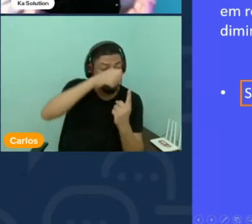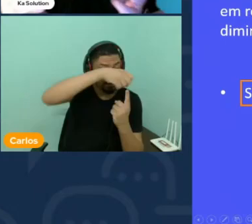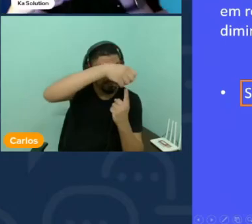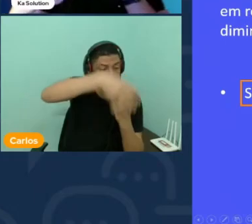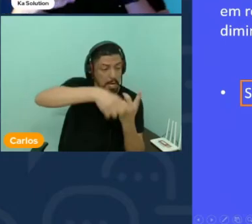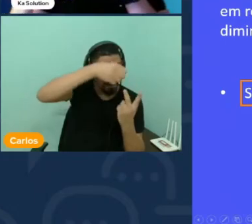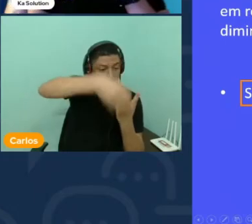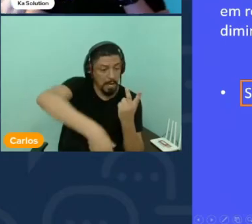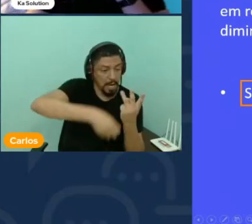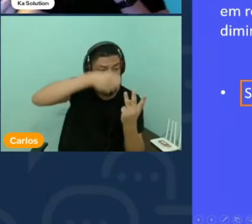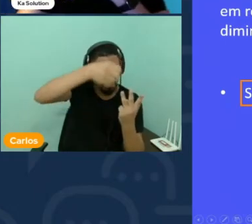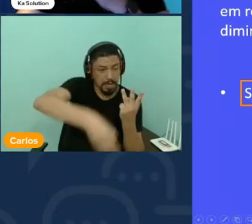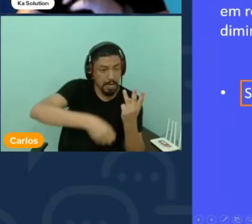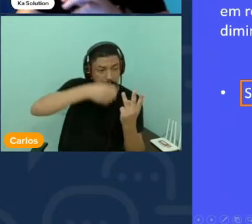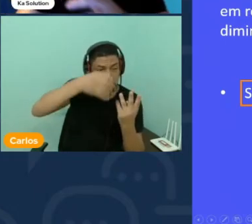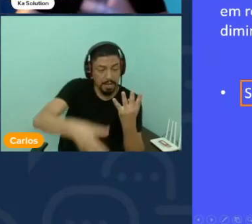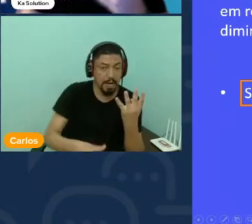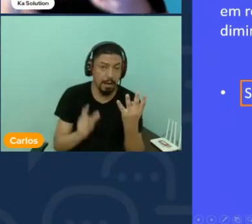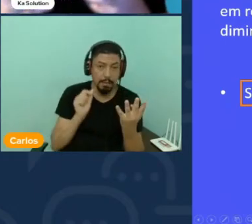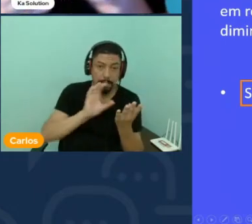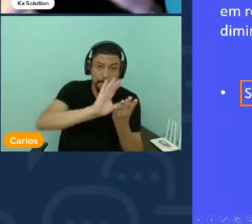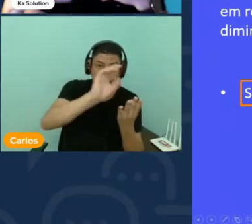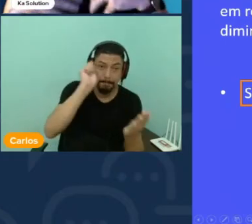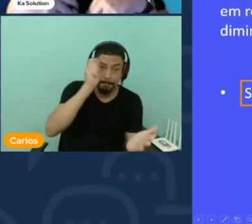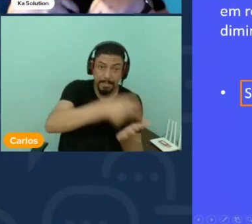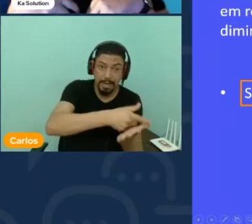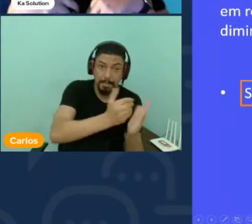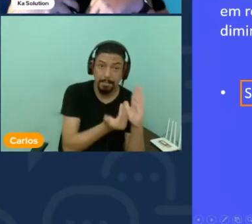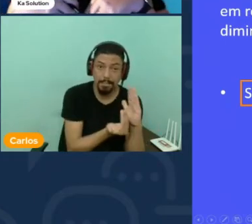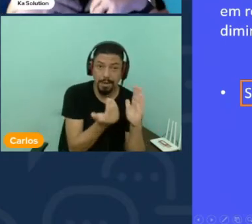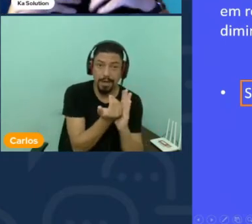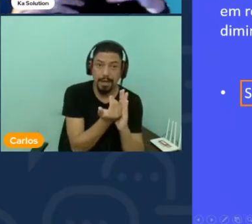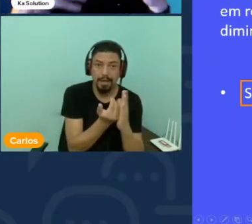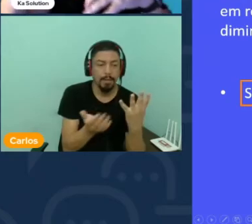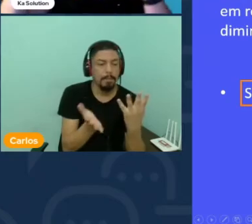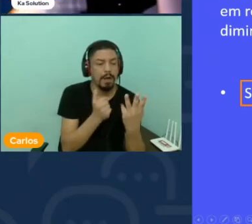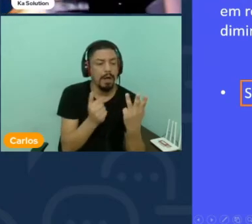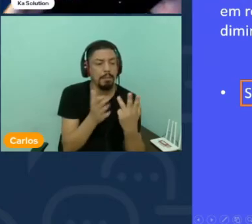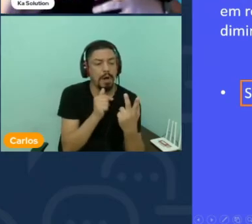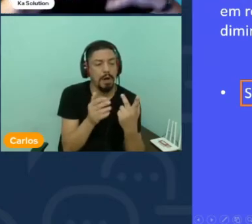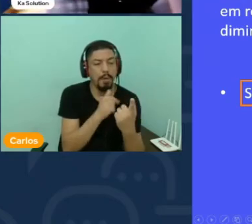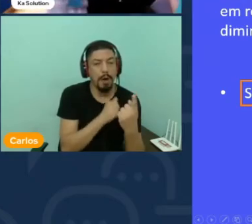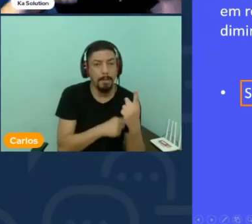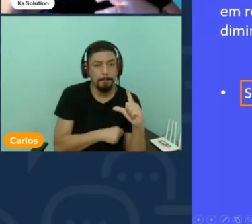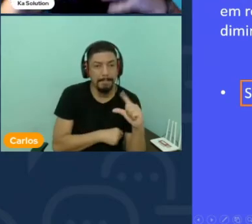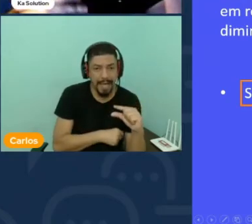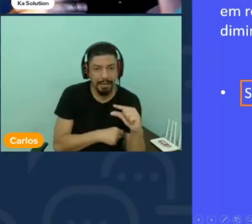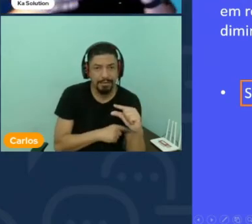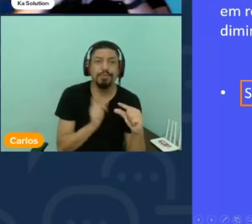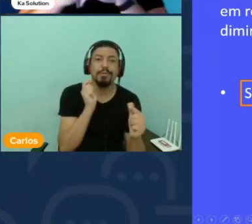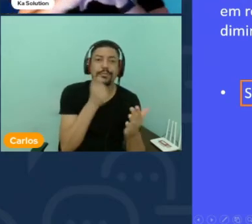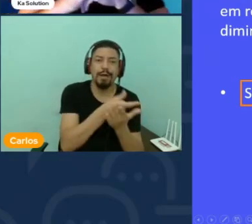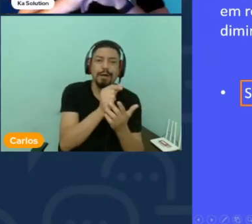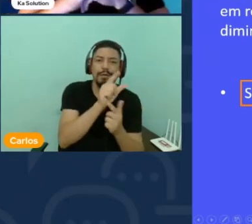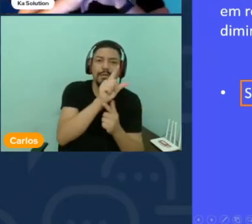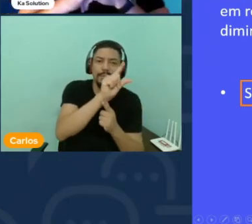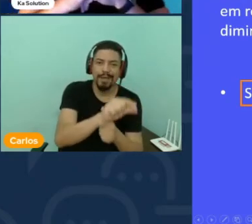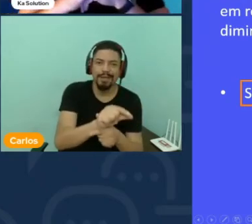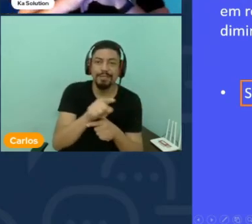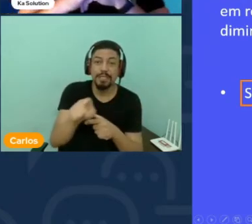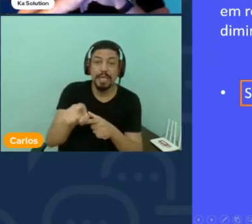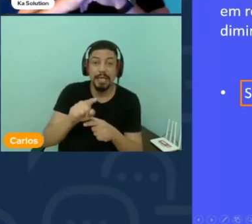tenho um custo, né, um pouquinho maior. Se eu tenho menos, eu tenho um custo menor. E ele me ajuda com essa movimentação.